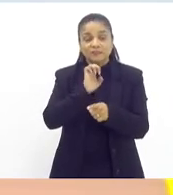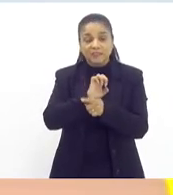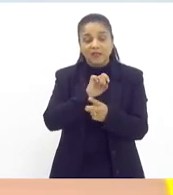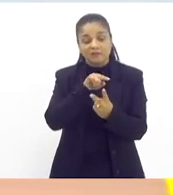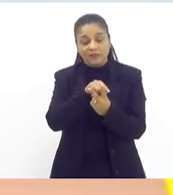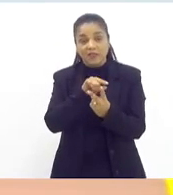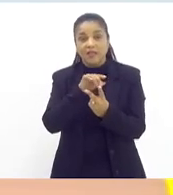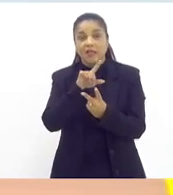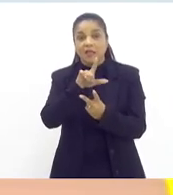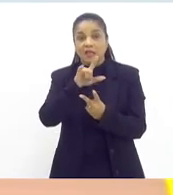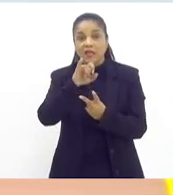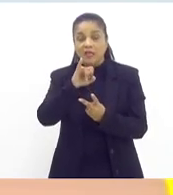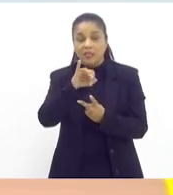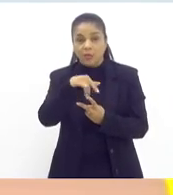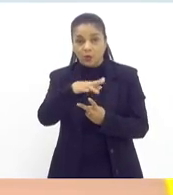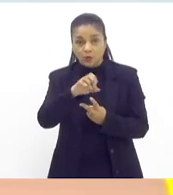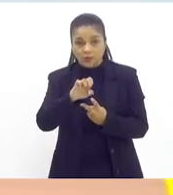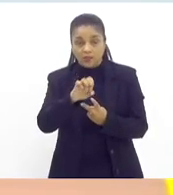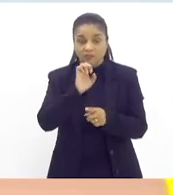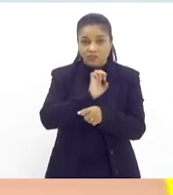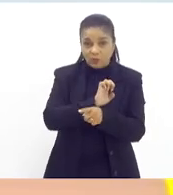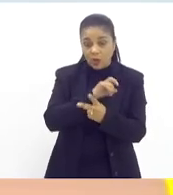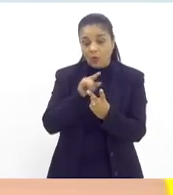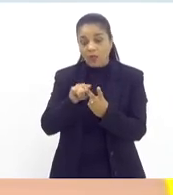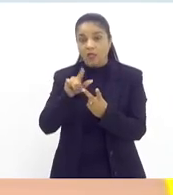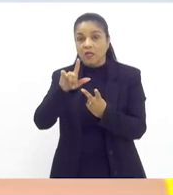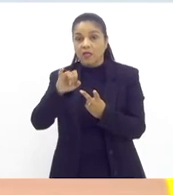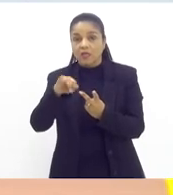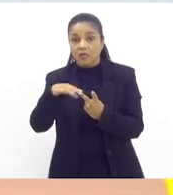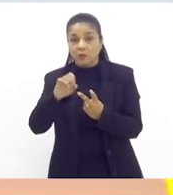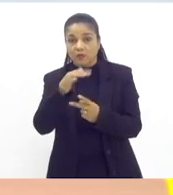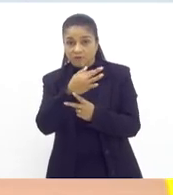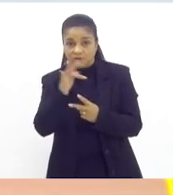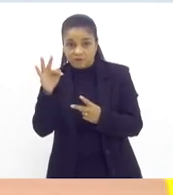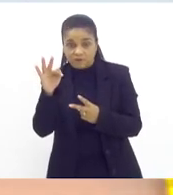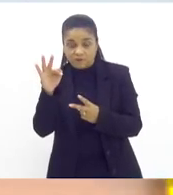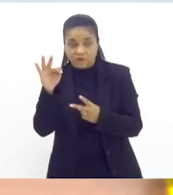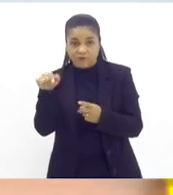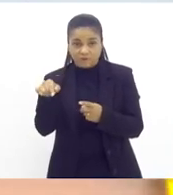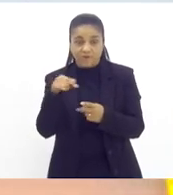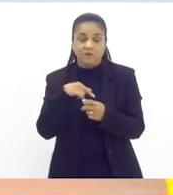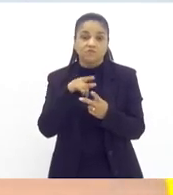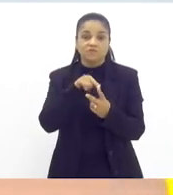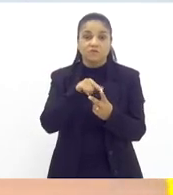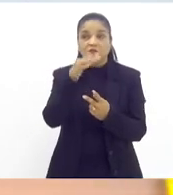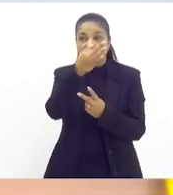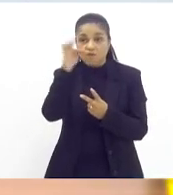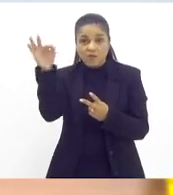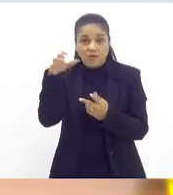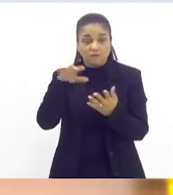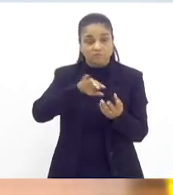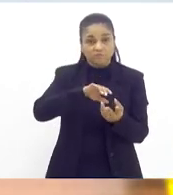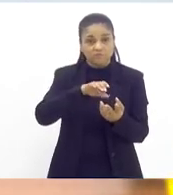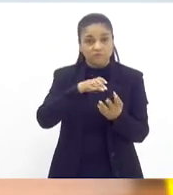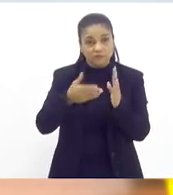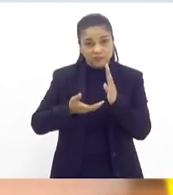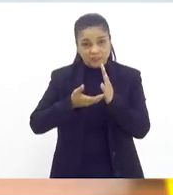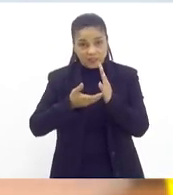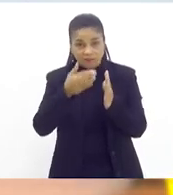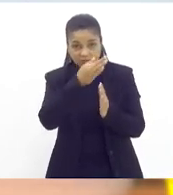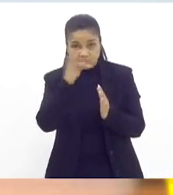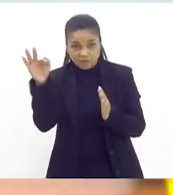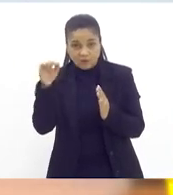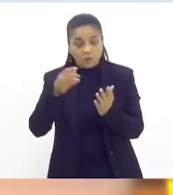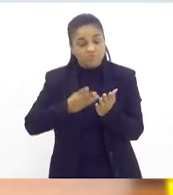Eles podem fixar a sua alíquota acima ou abaixo da alíquota. Tem uma alíquota de referência, que é fixada pelo Senado Federal durante a transição, de forma a manter a